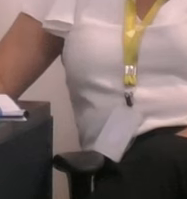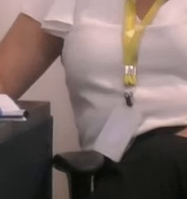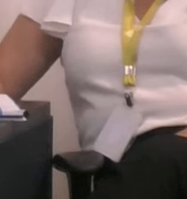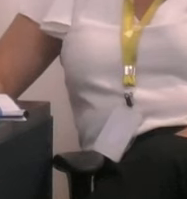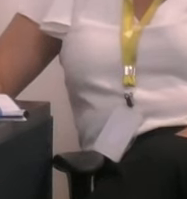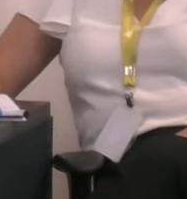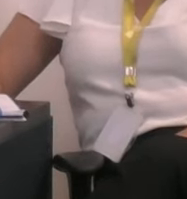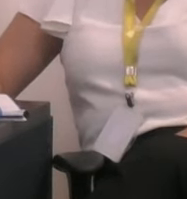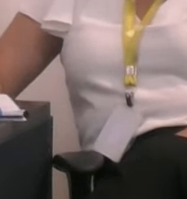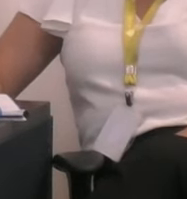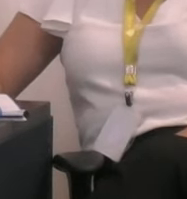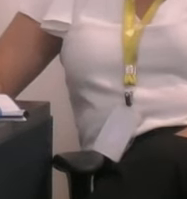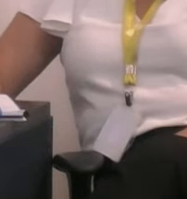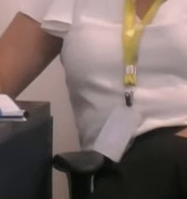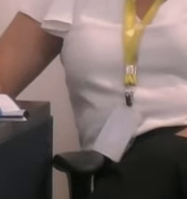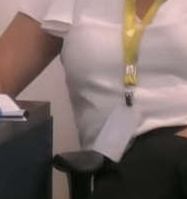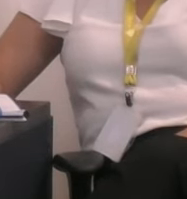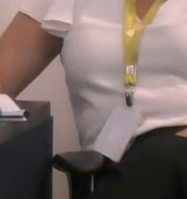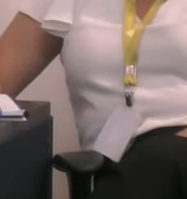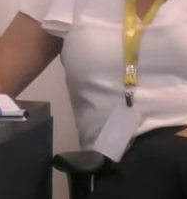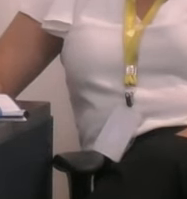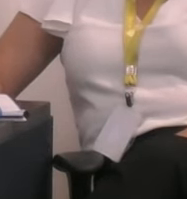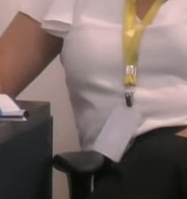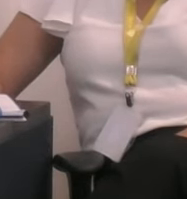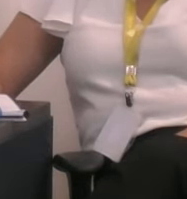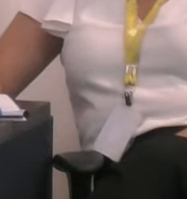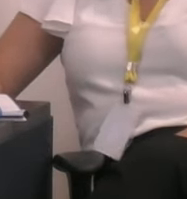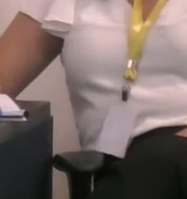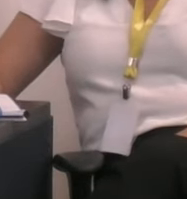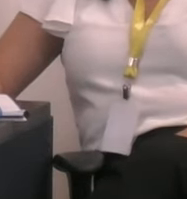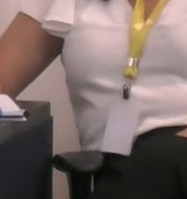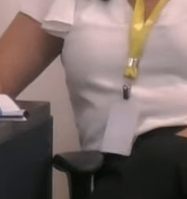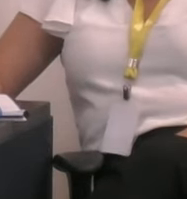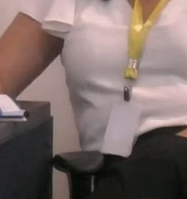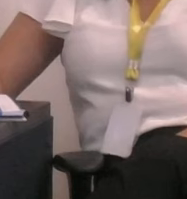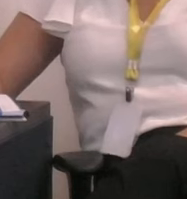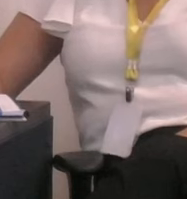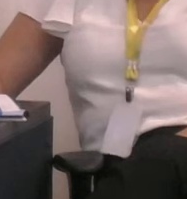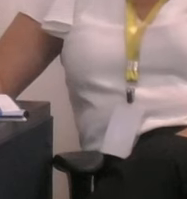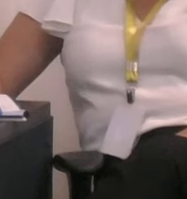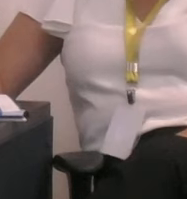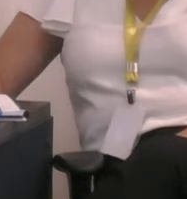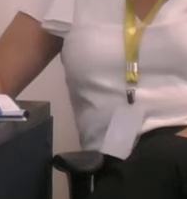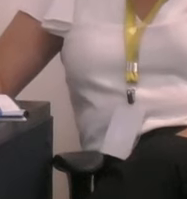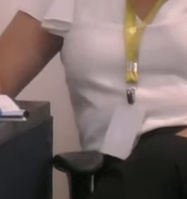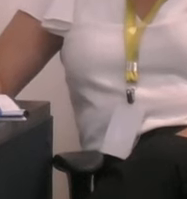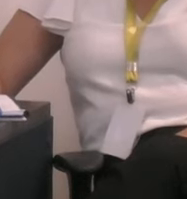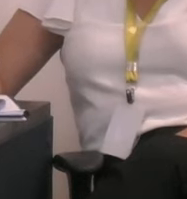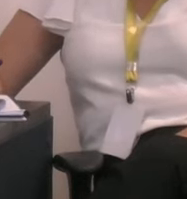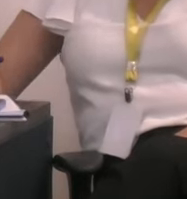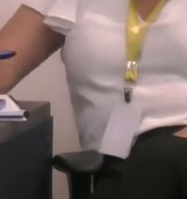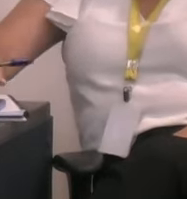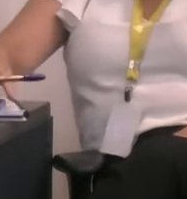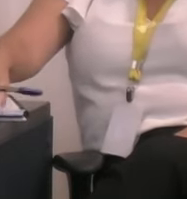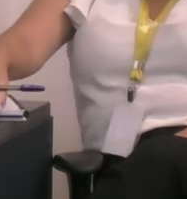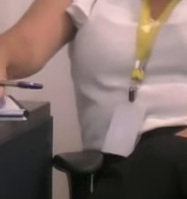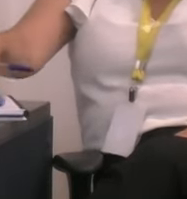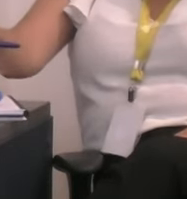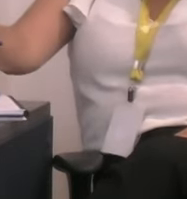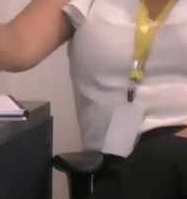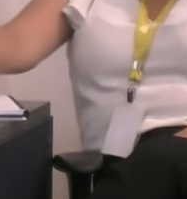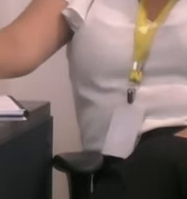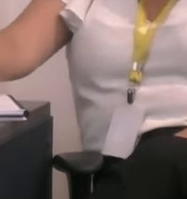porque nós não conseguimos, e eu me coloco nós na condição jurídica, nós não conseguimos representar